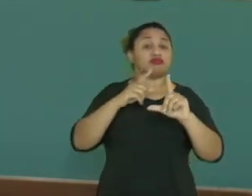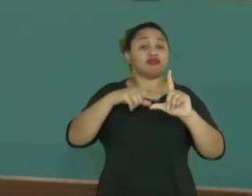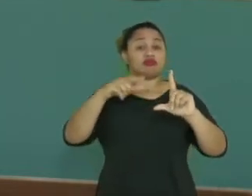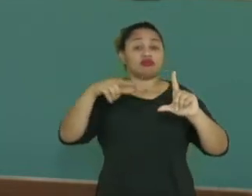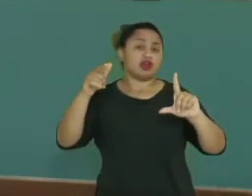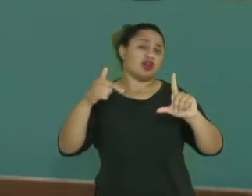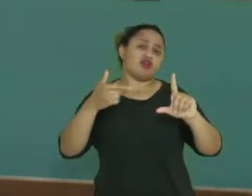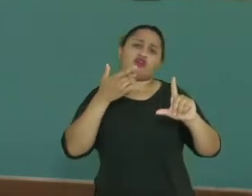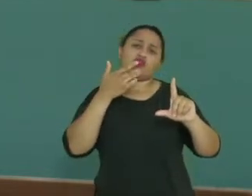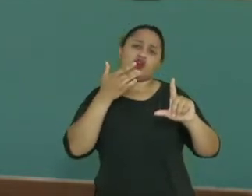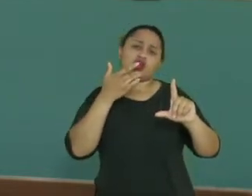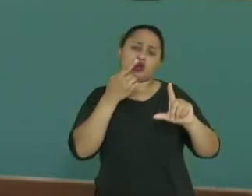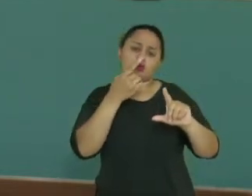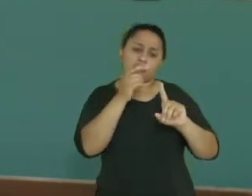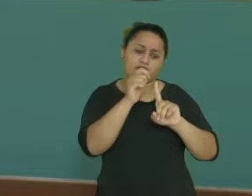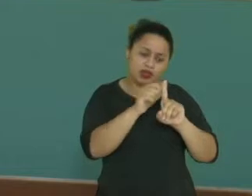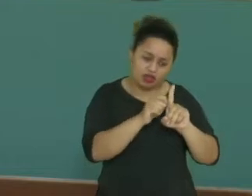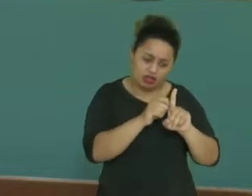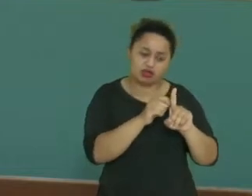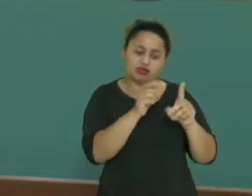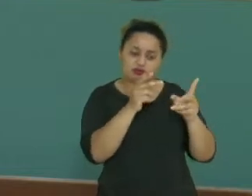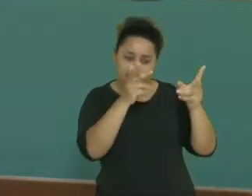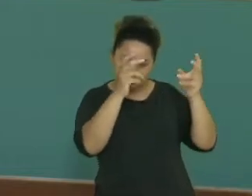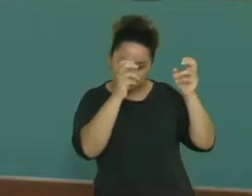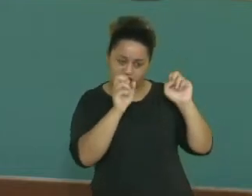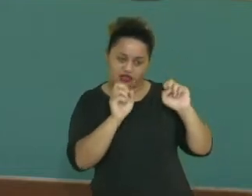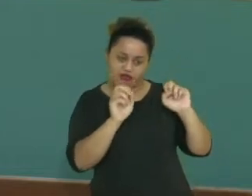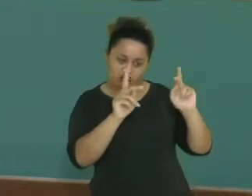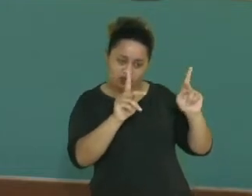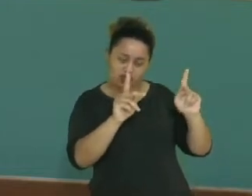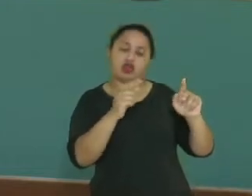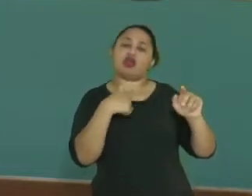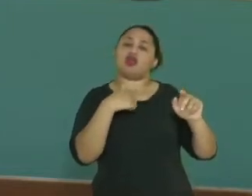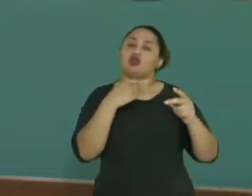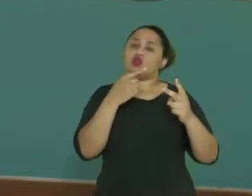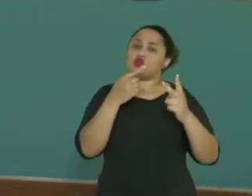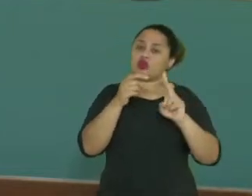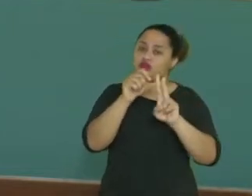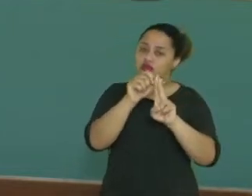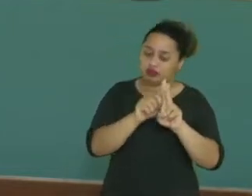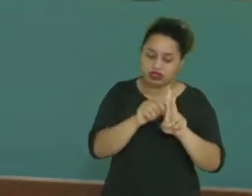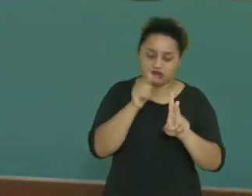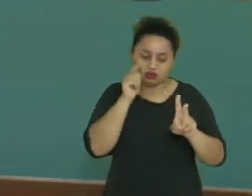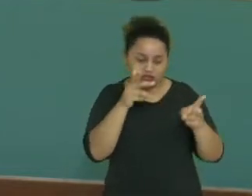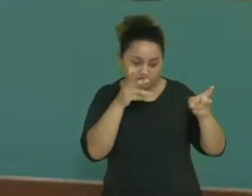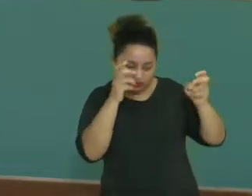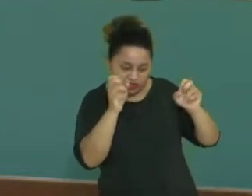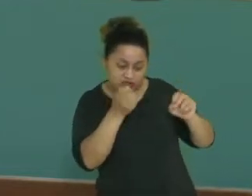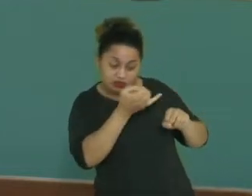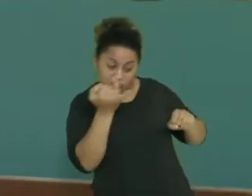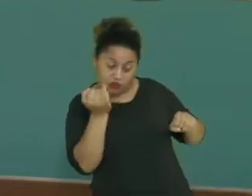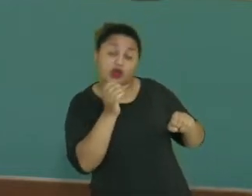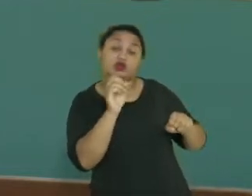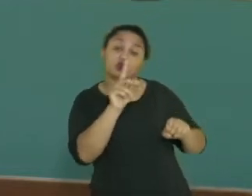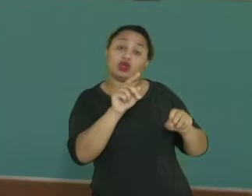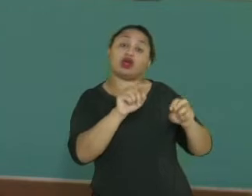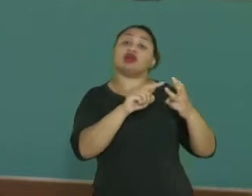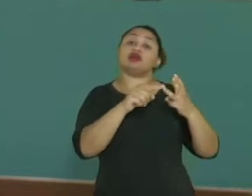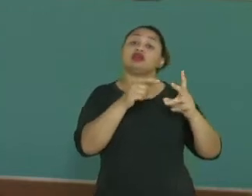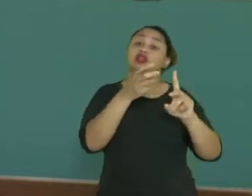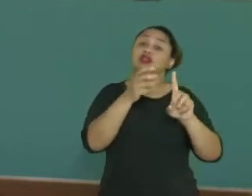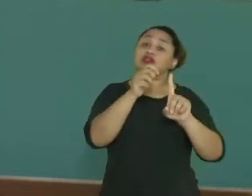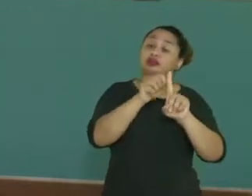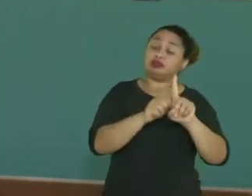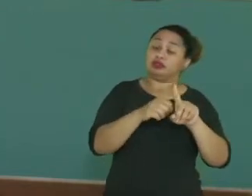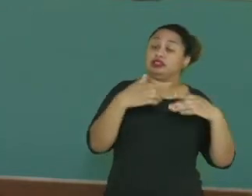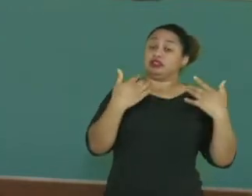era fácil, né? No primeiro mês a gente consegue identificar mais ou menos o número de casos, no segundo, no terceiro. Aí você vai vendo, vai